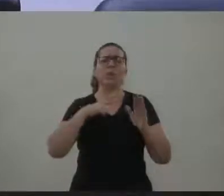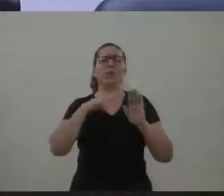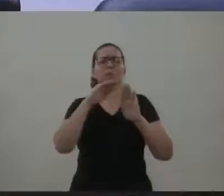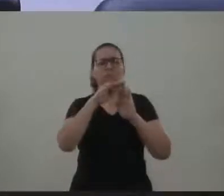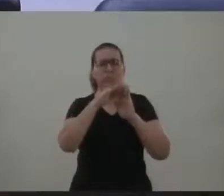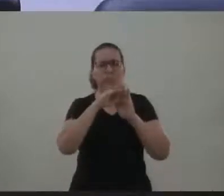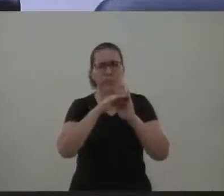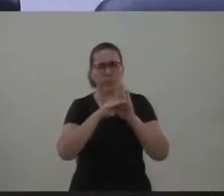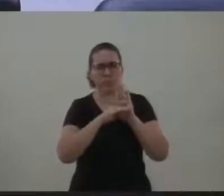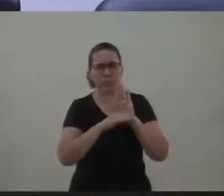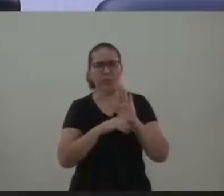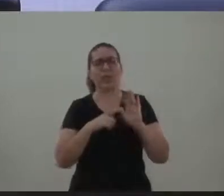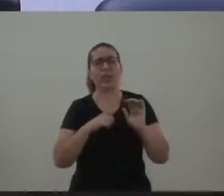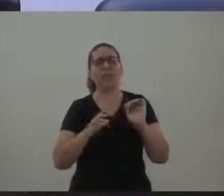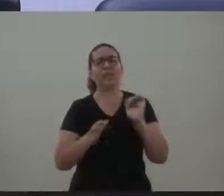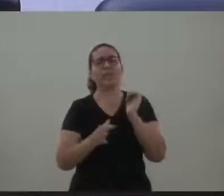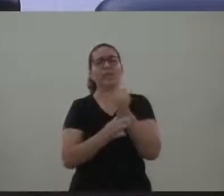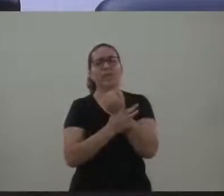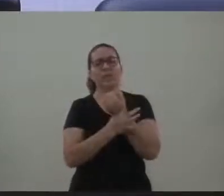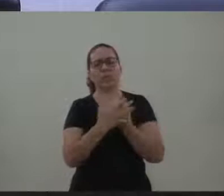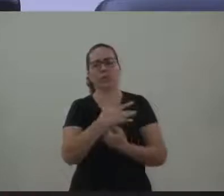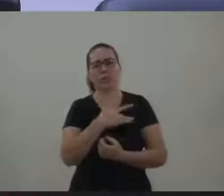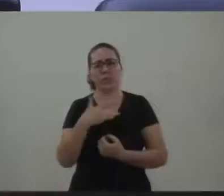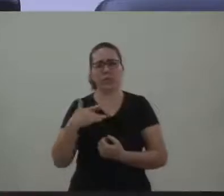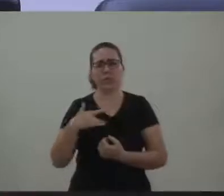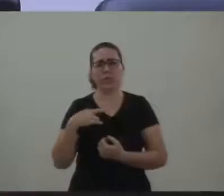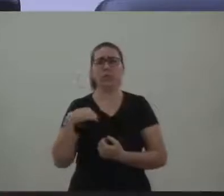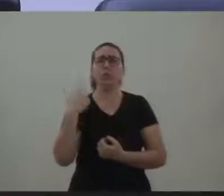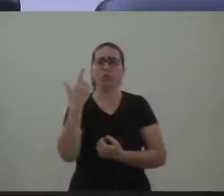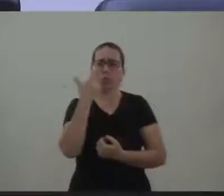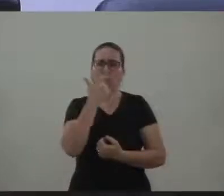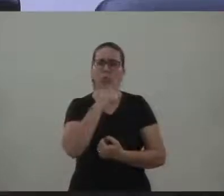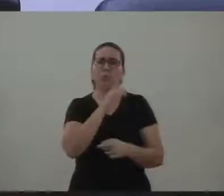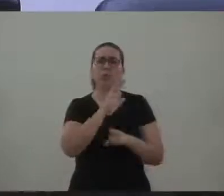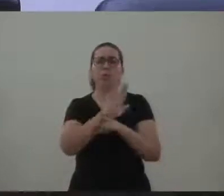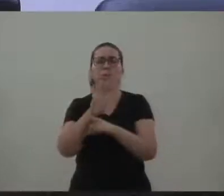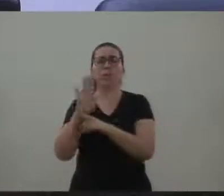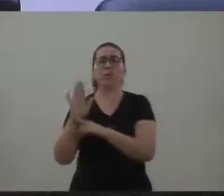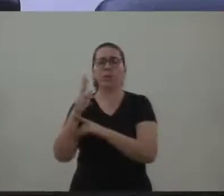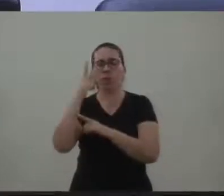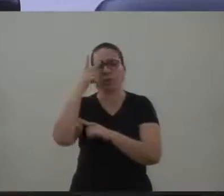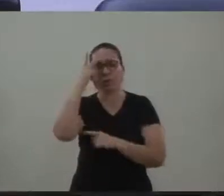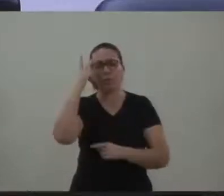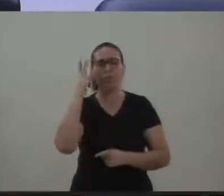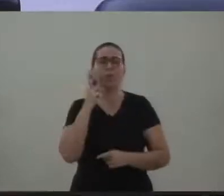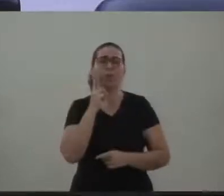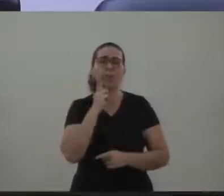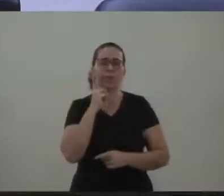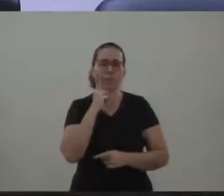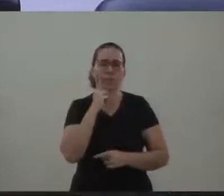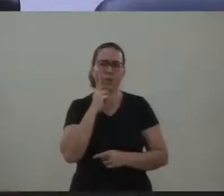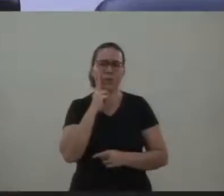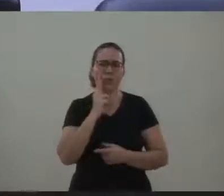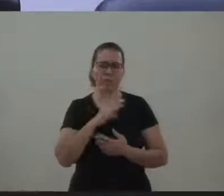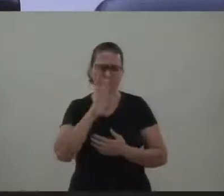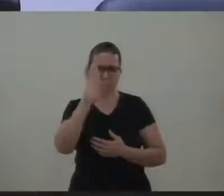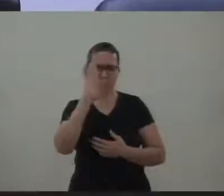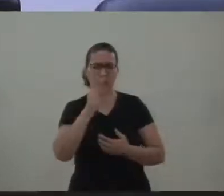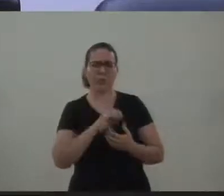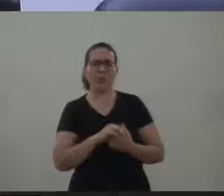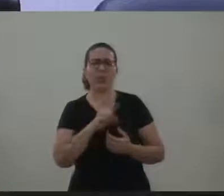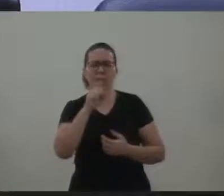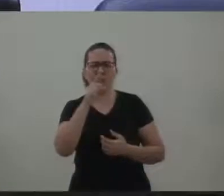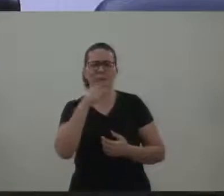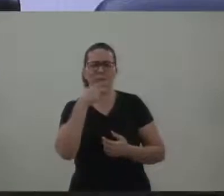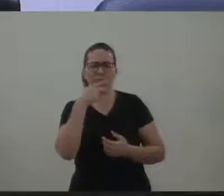protocolos que existem de segurança, para que nós possamos atender os cidadãos vinhedenses. Deu uma parte. Tem uma parte, vereador. Essa